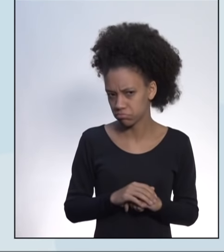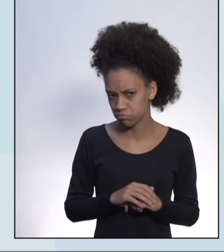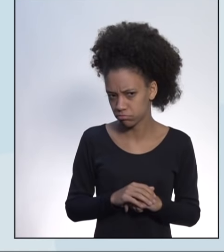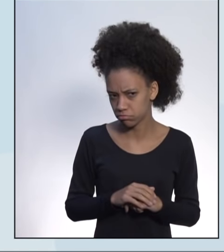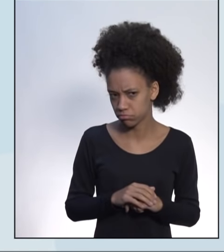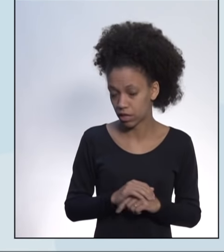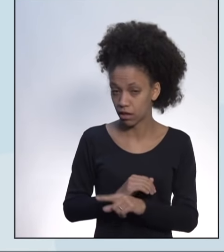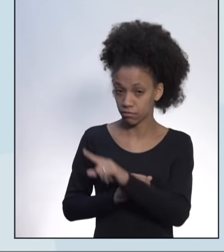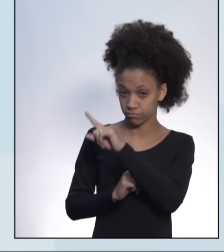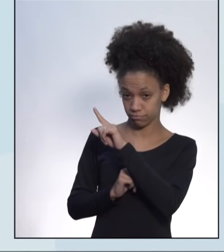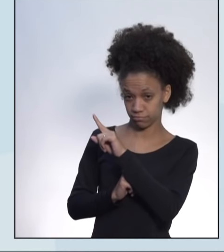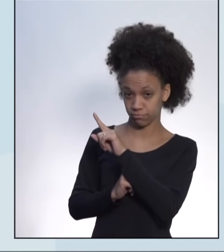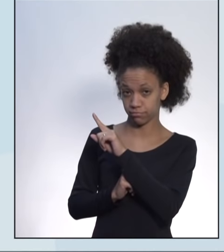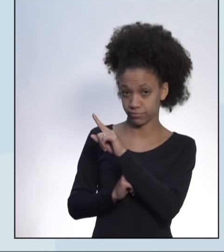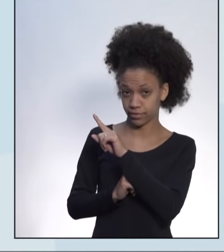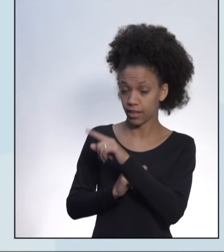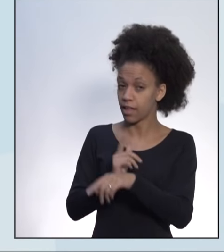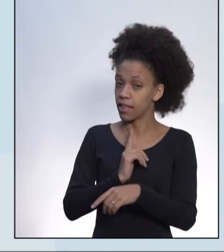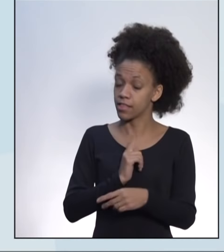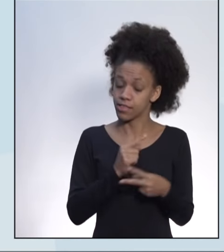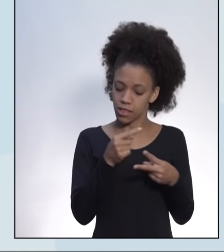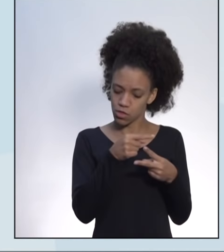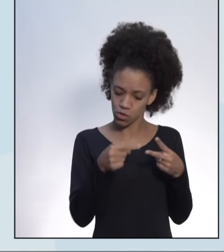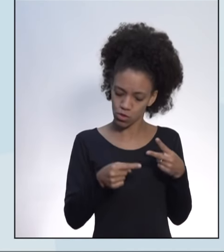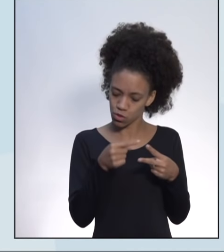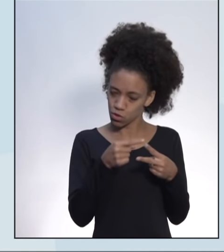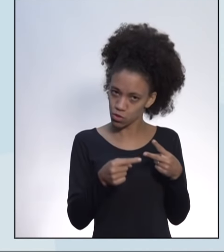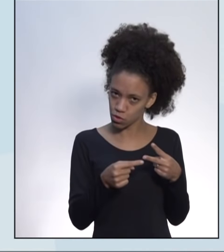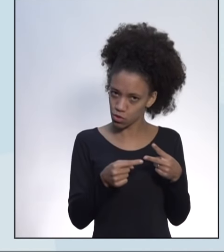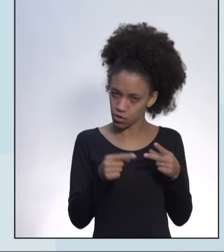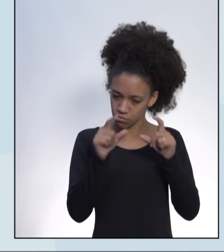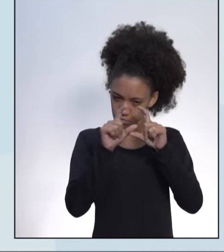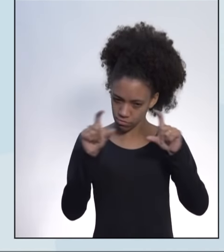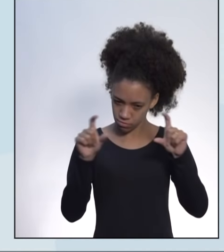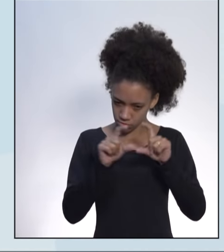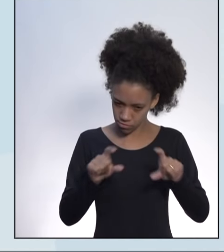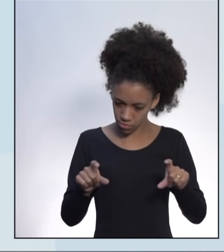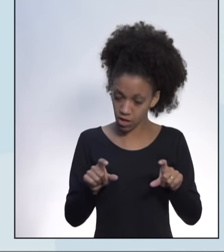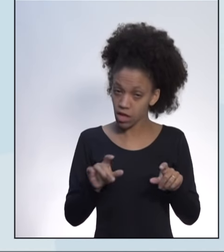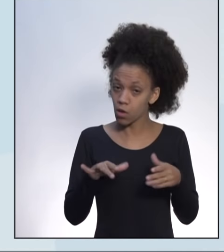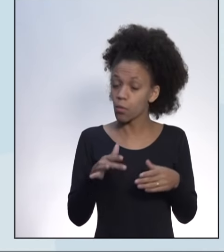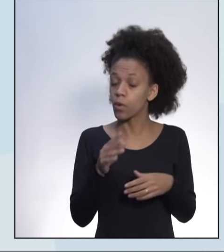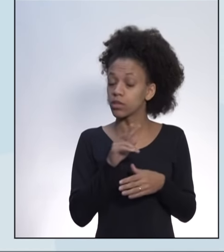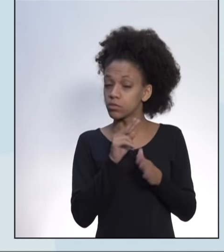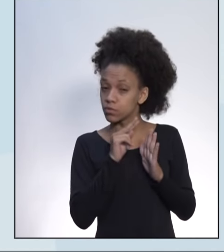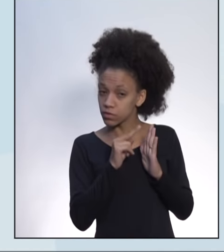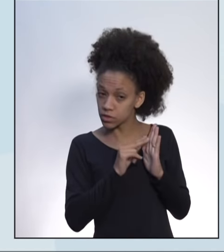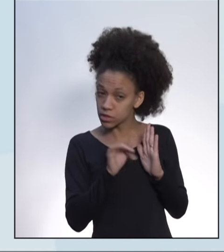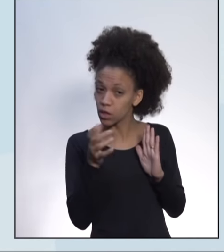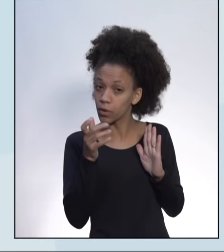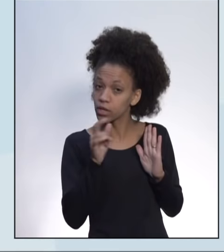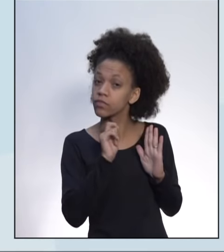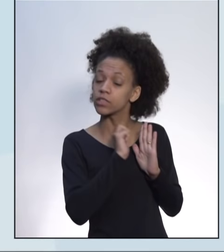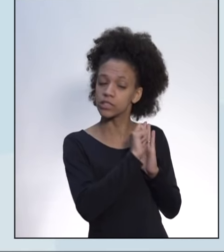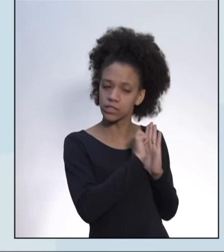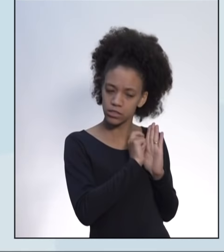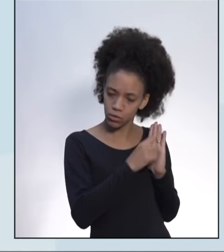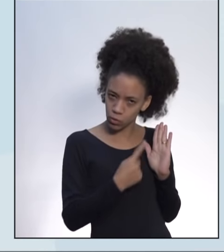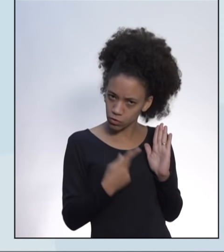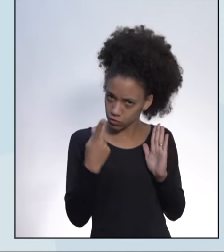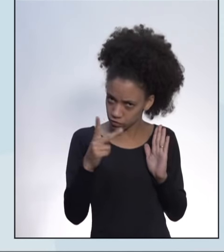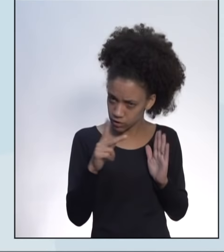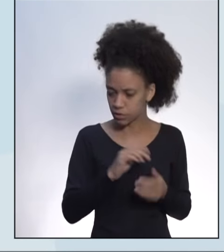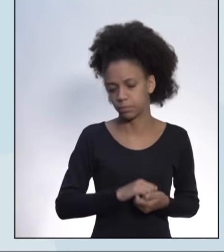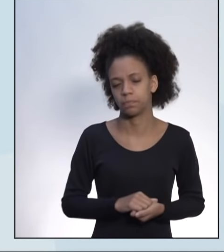tem dois trechos para responder essa pergunta enquanto eu leio eu quero que vocês a nossa tem no caderno de vocês